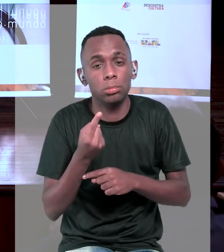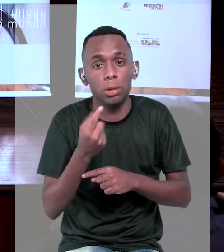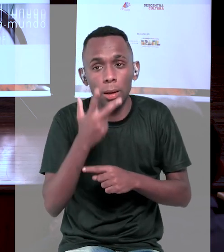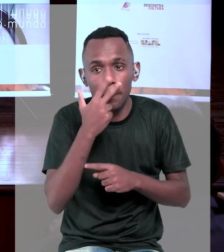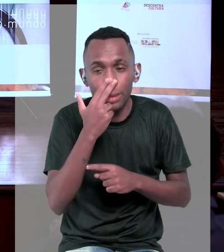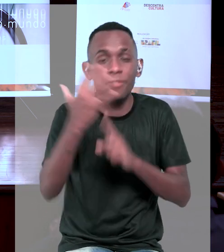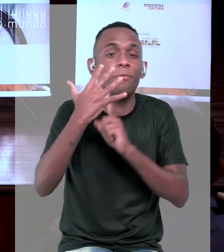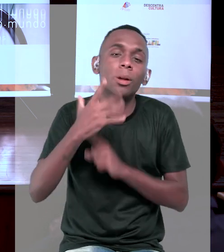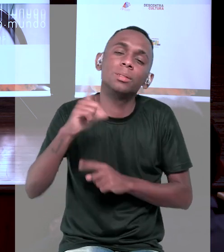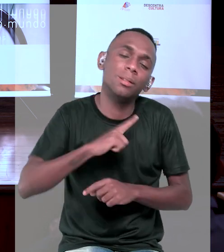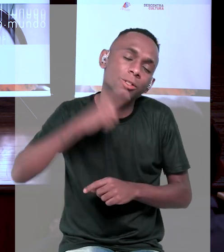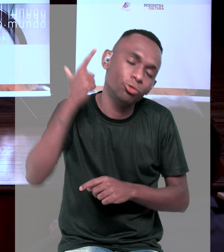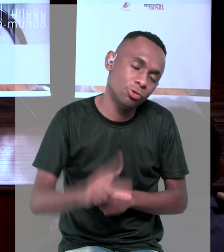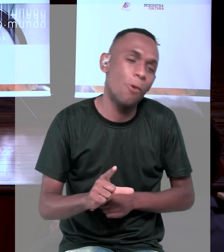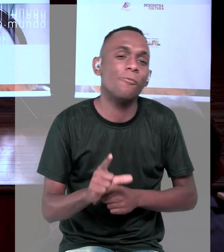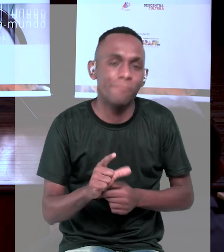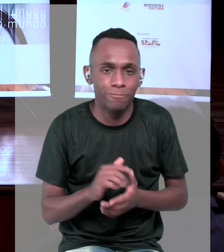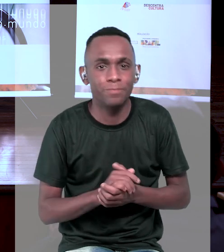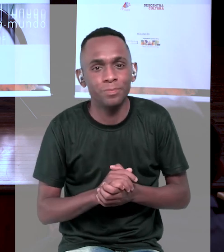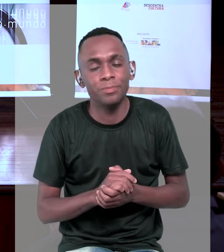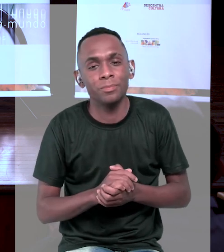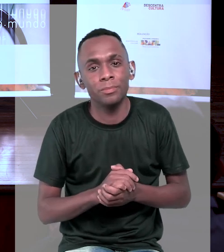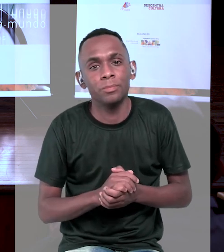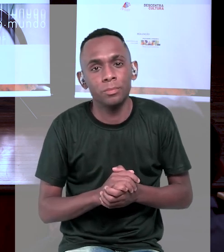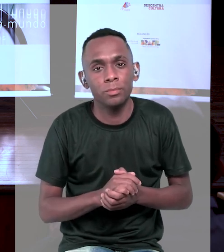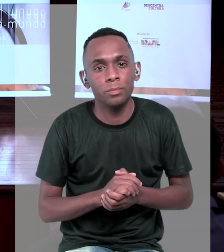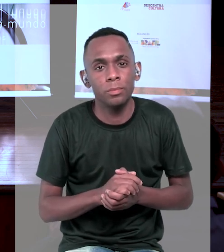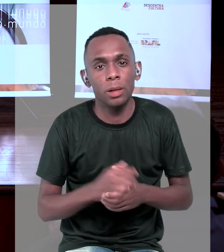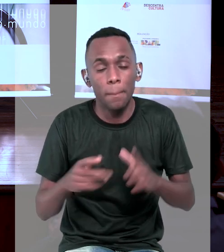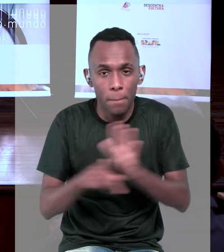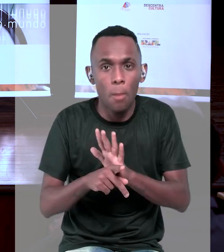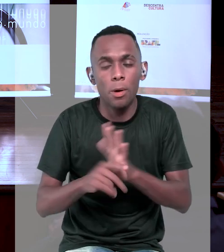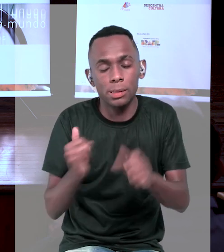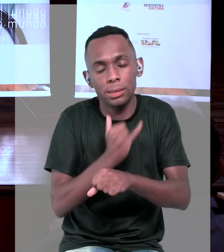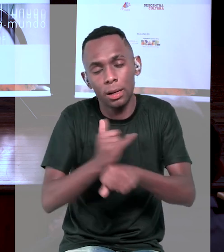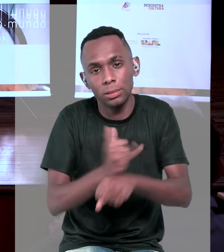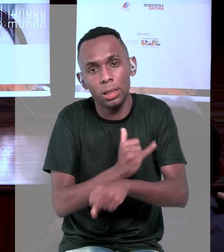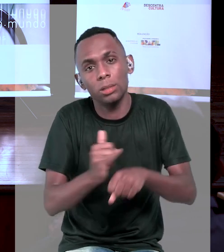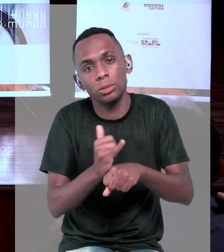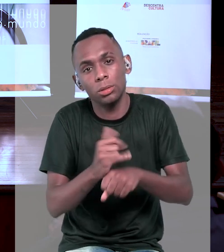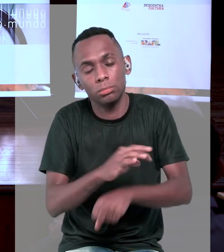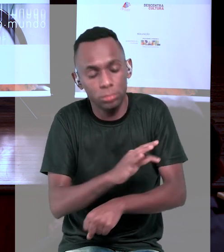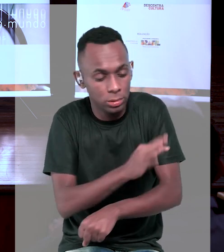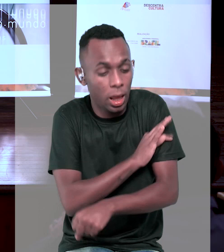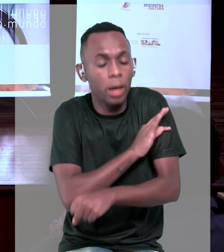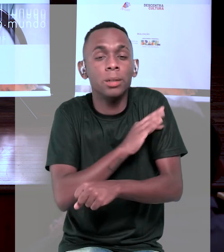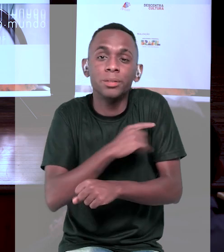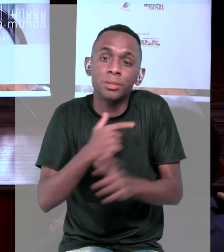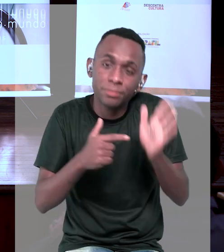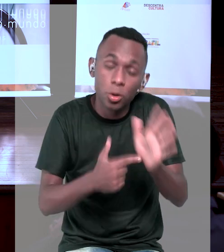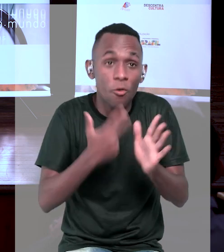é esterilizado pela técnica. Isso está posto. Eu repito, a